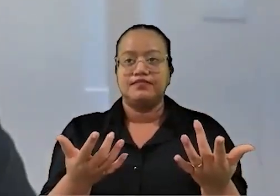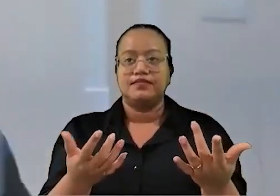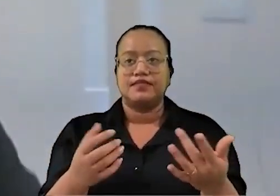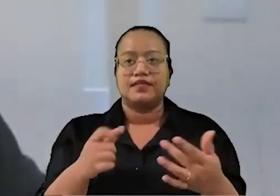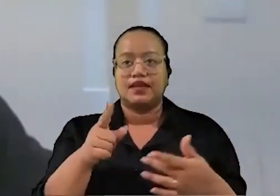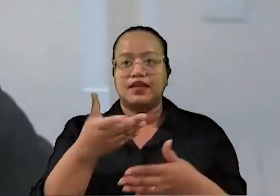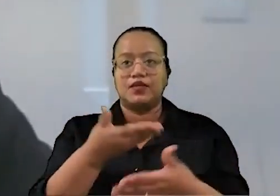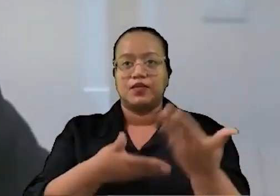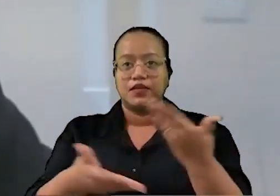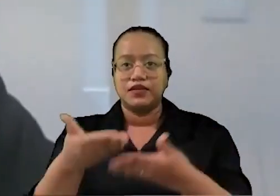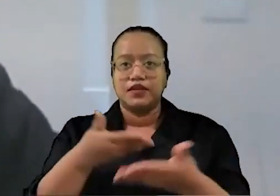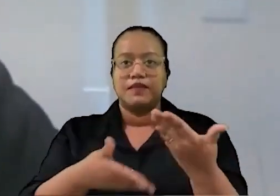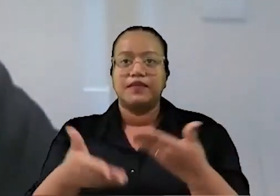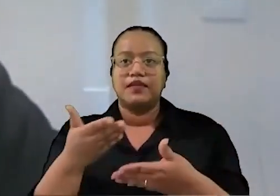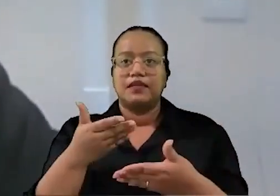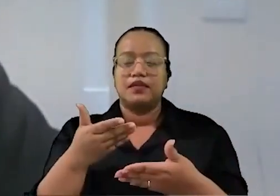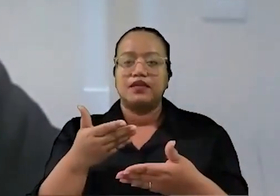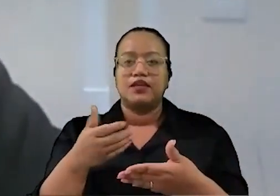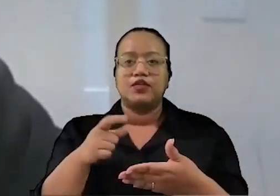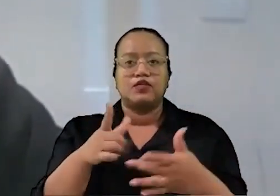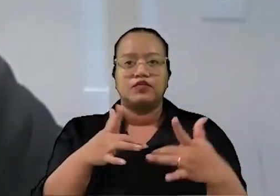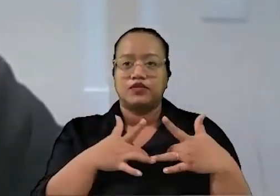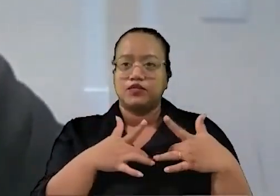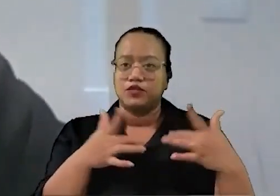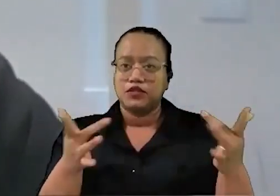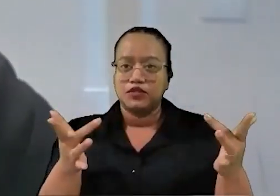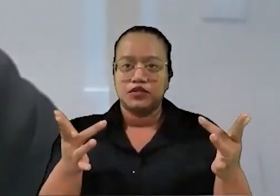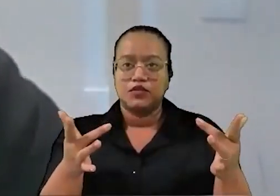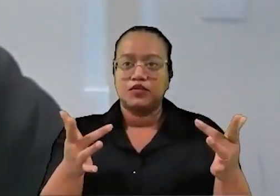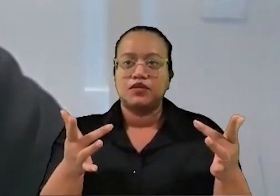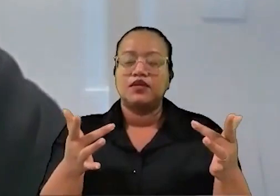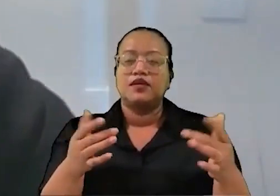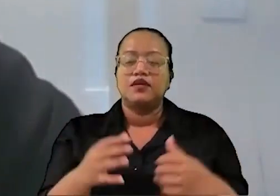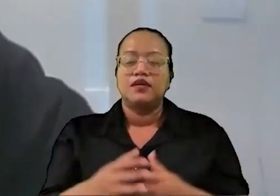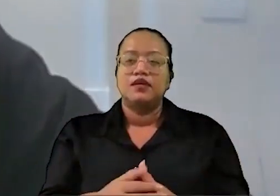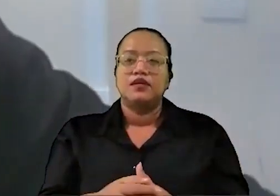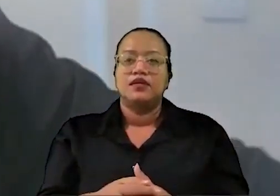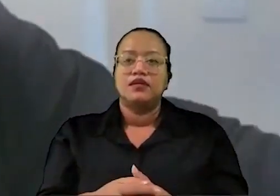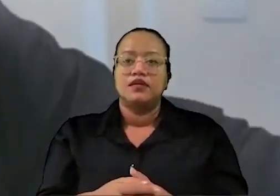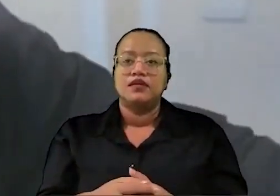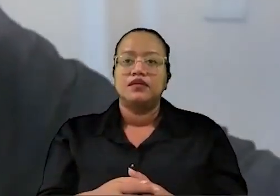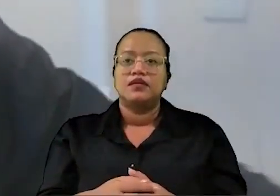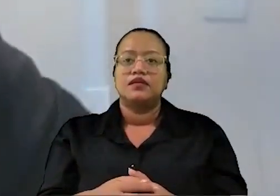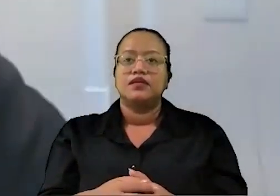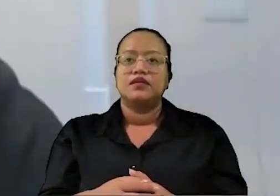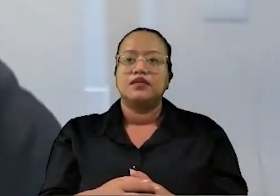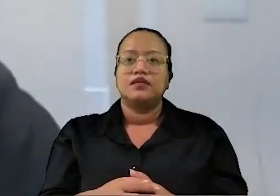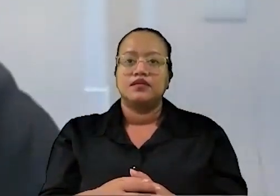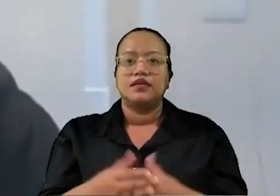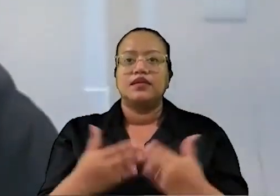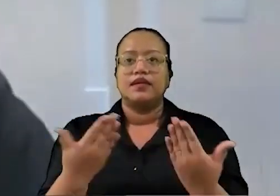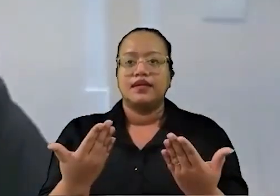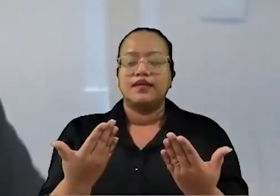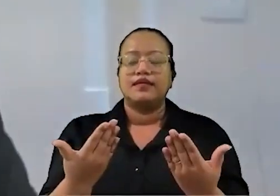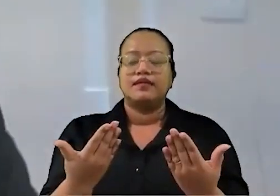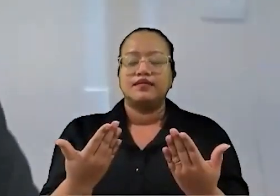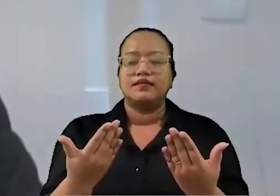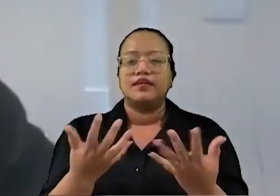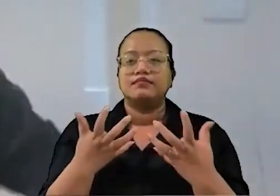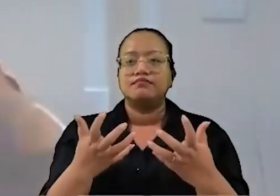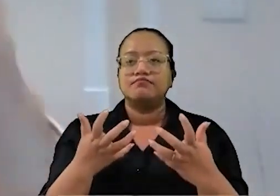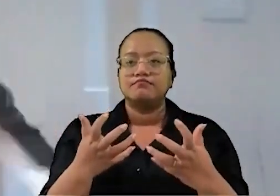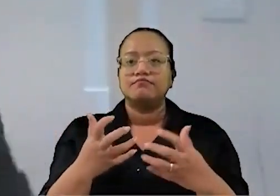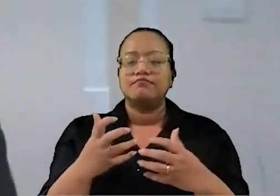e de novo renovo aí a esperança de que essa nossa troca de ideias, esse compartilhamento de